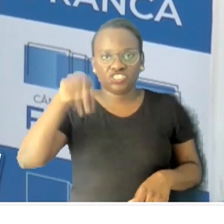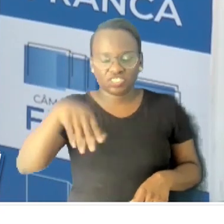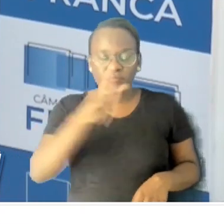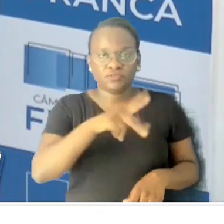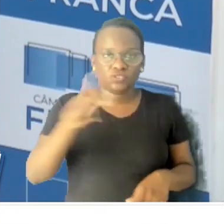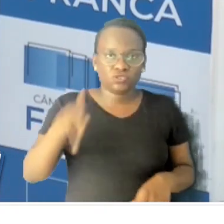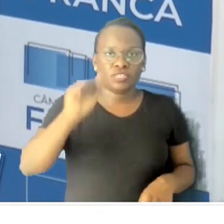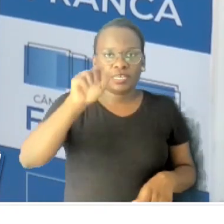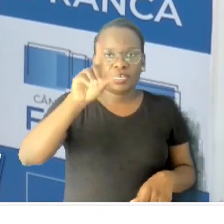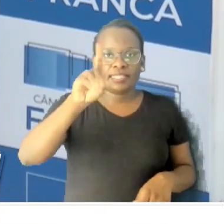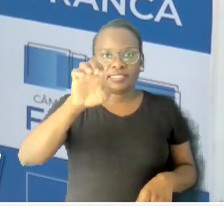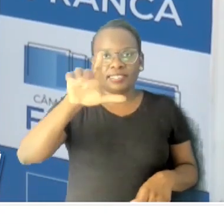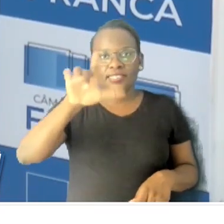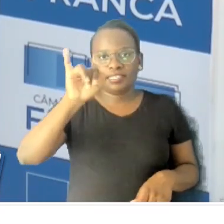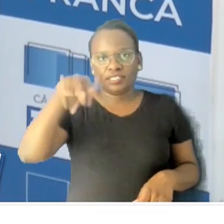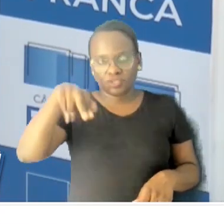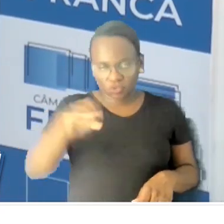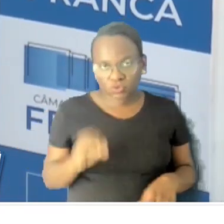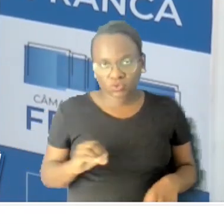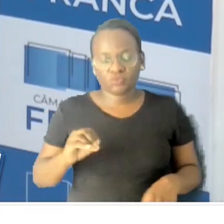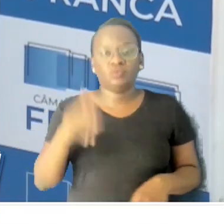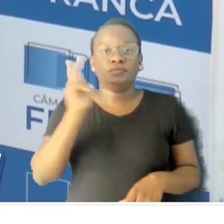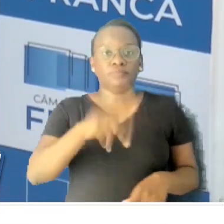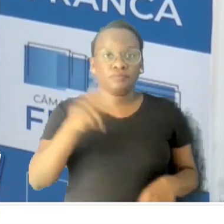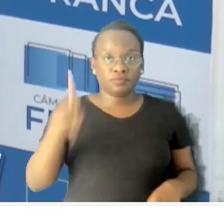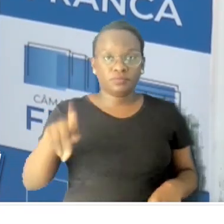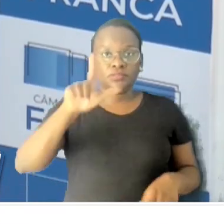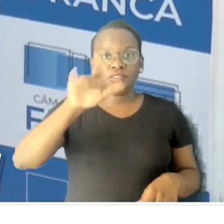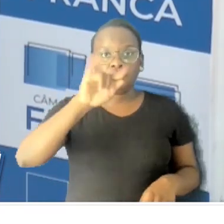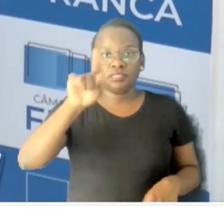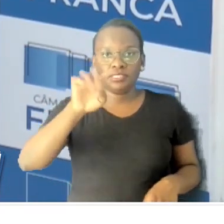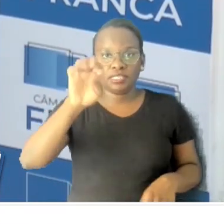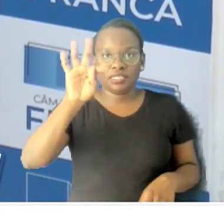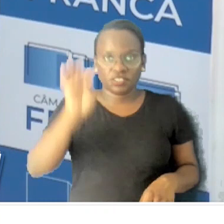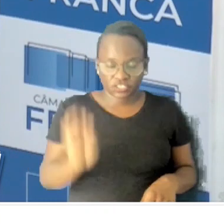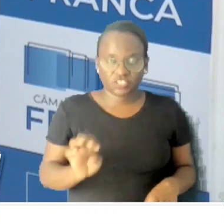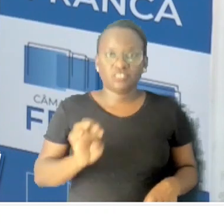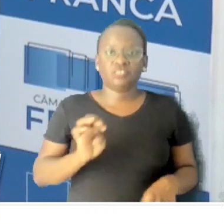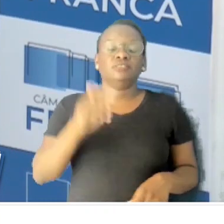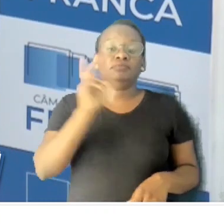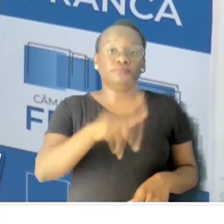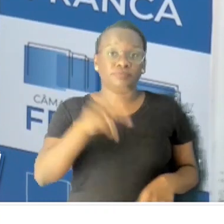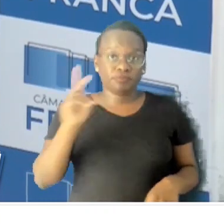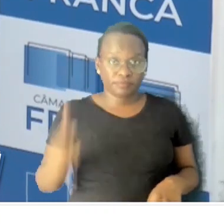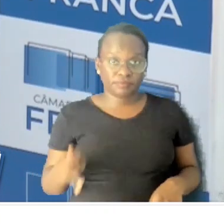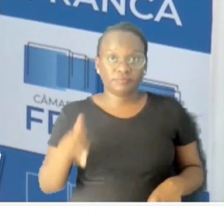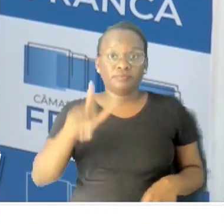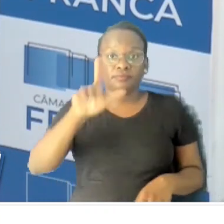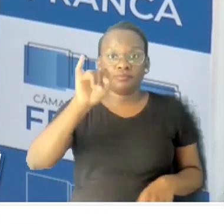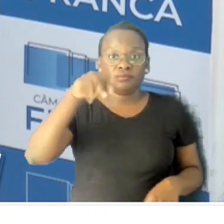Cassis, professora Lisete Paulino Teixeira, professora